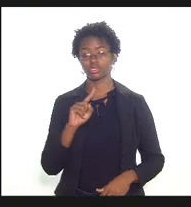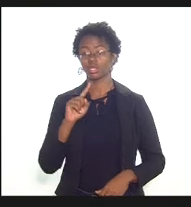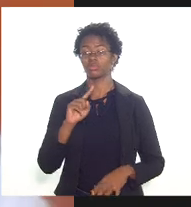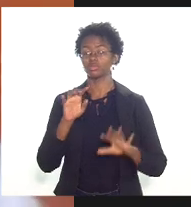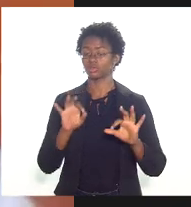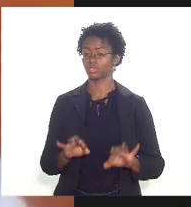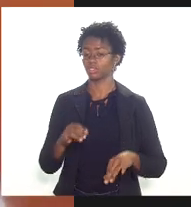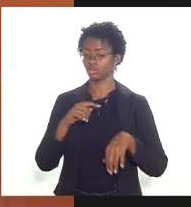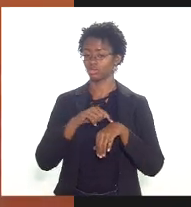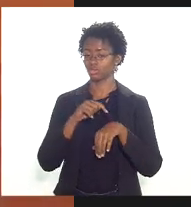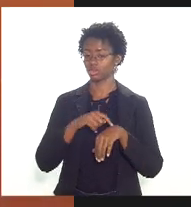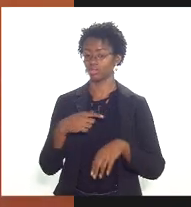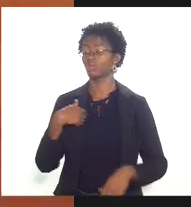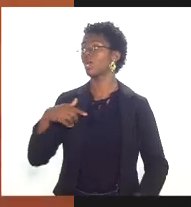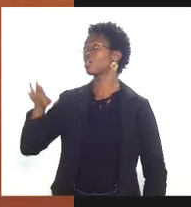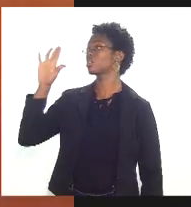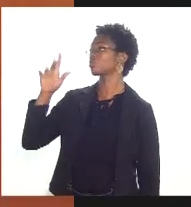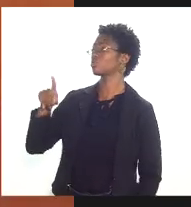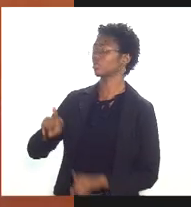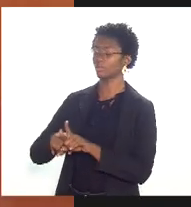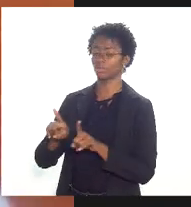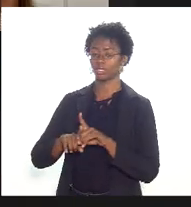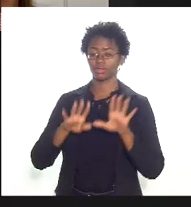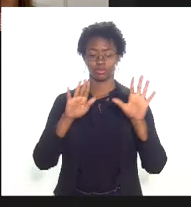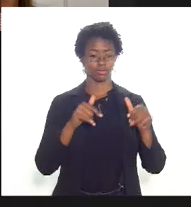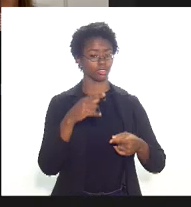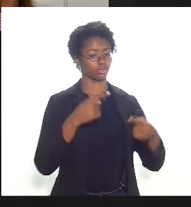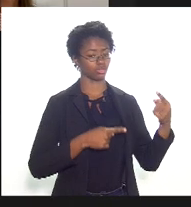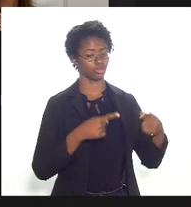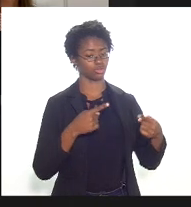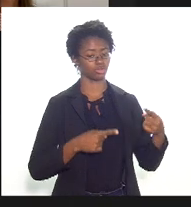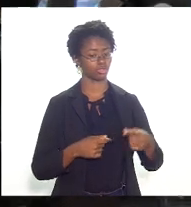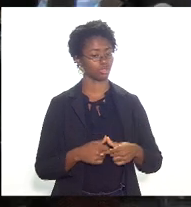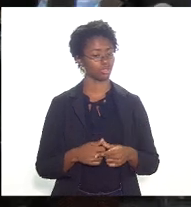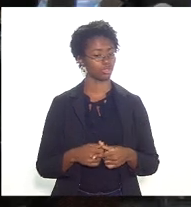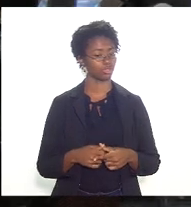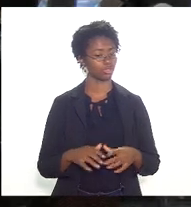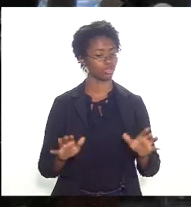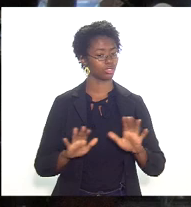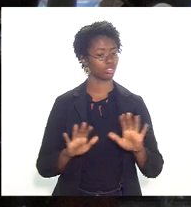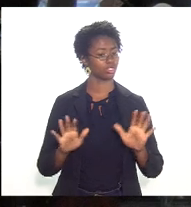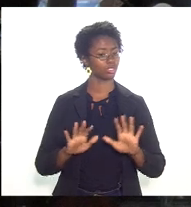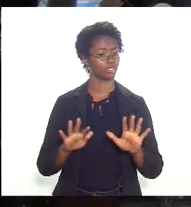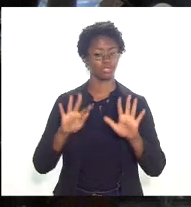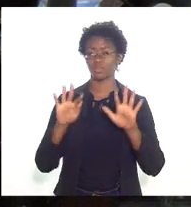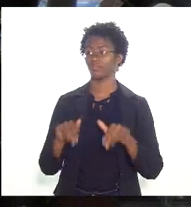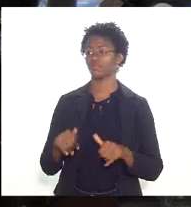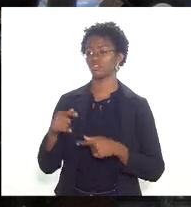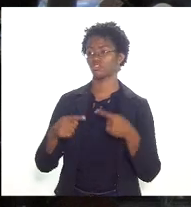eu também não aqui a gente se